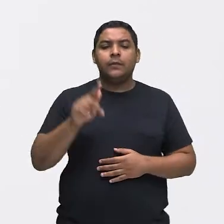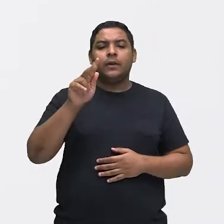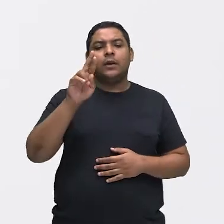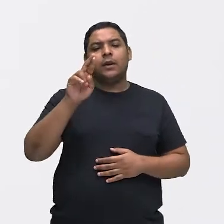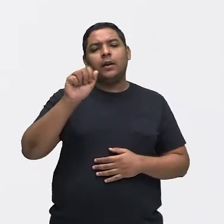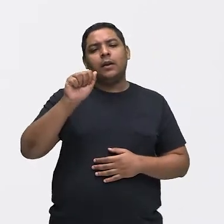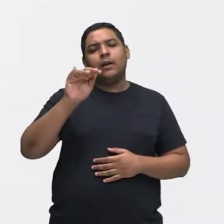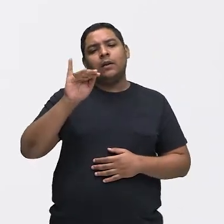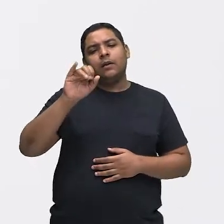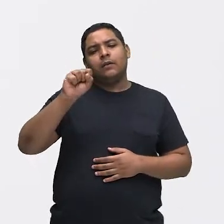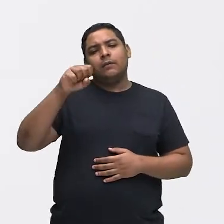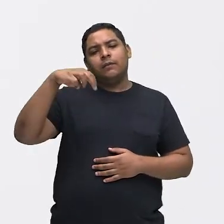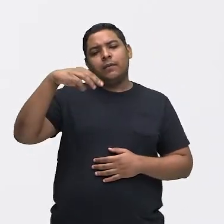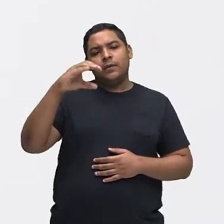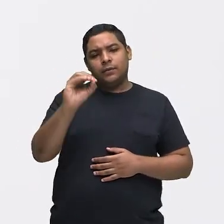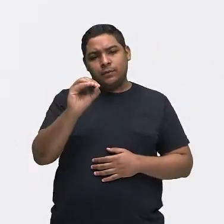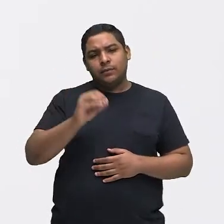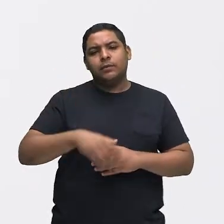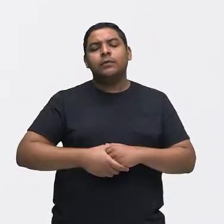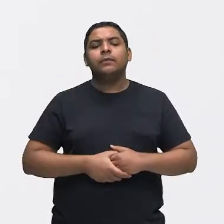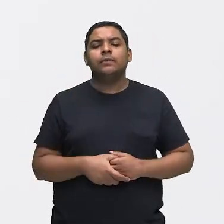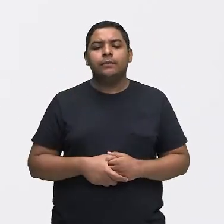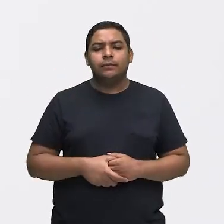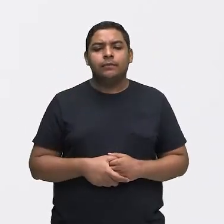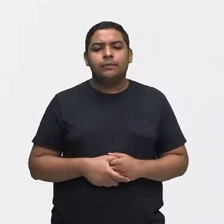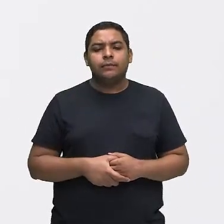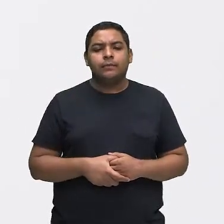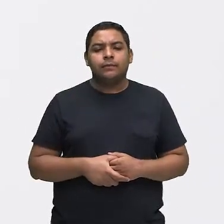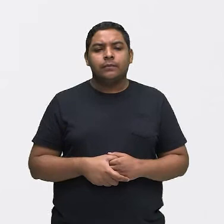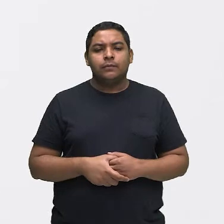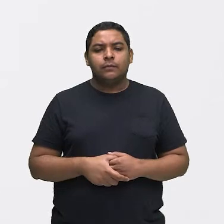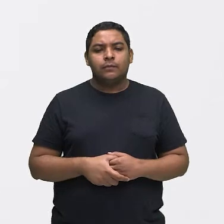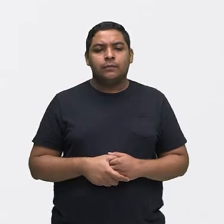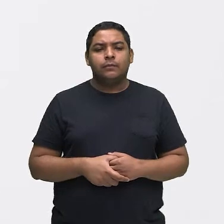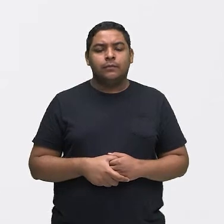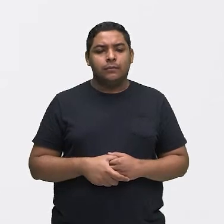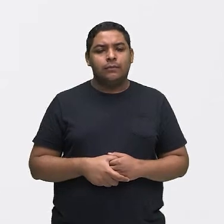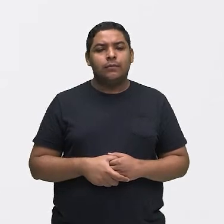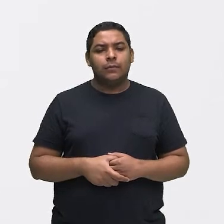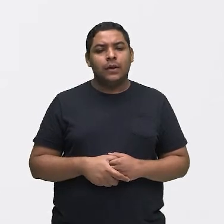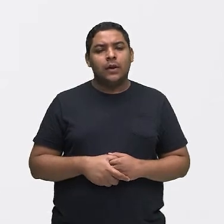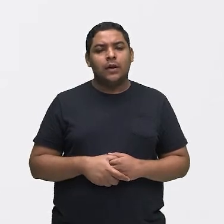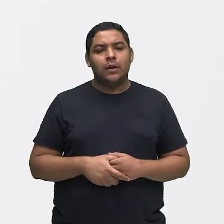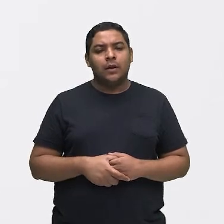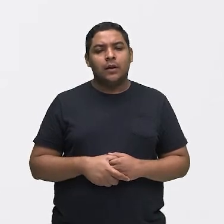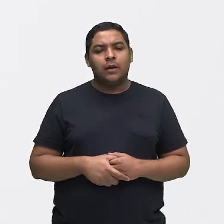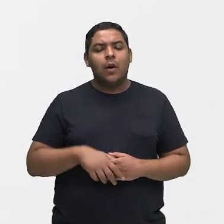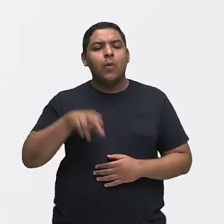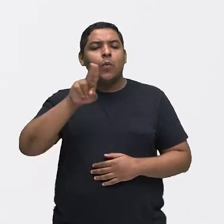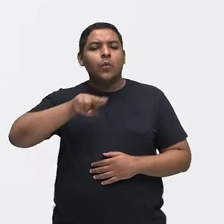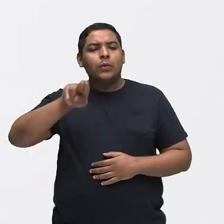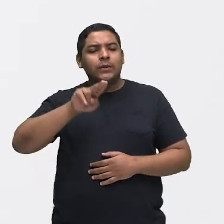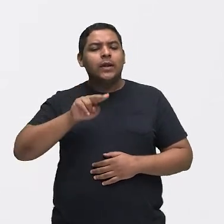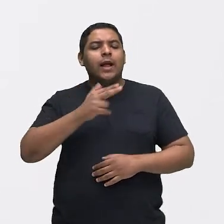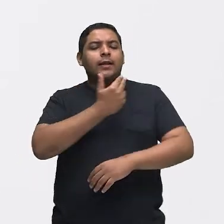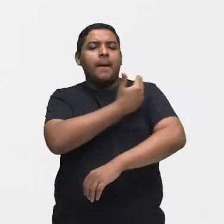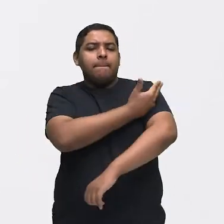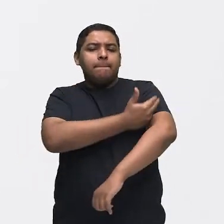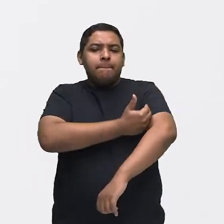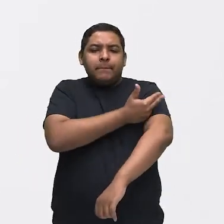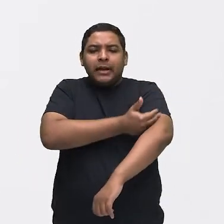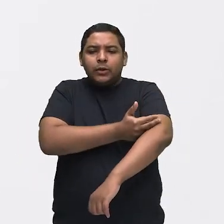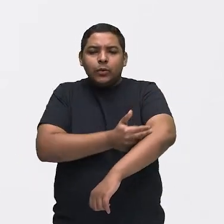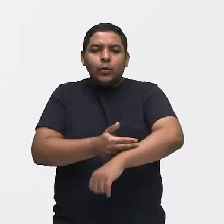que geralmente é pintada na pintura corporal indígena, mais ou menos assim, tá? Então, a